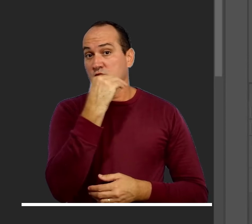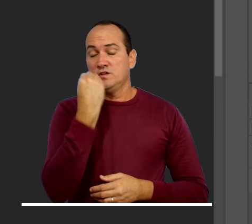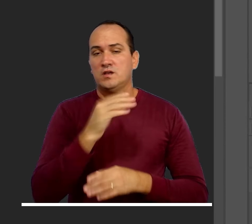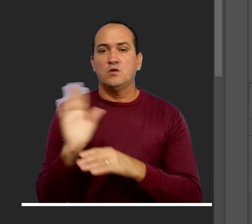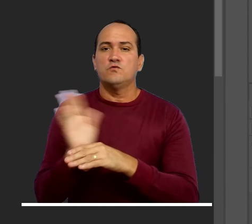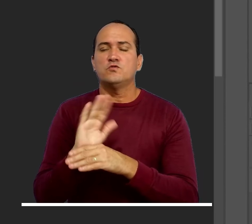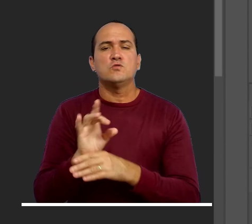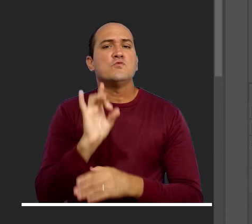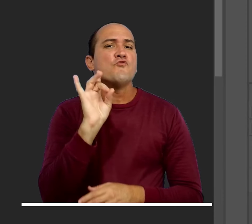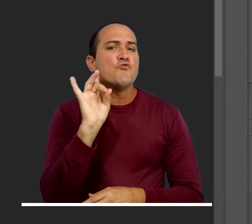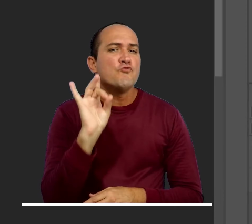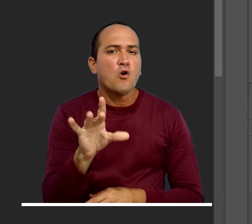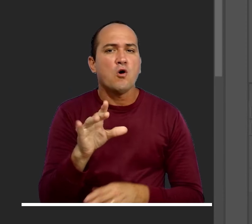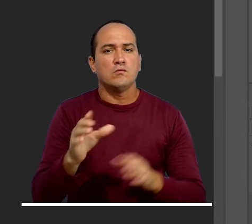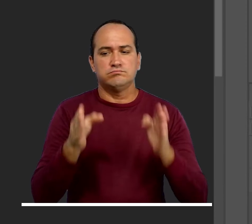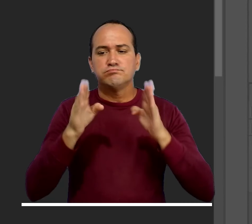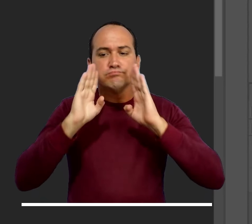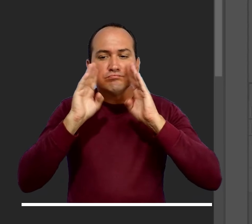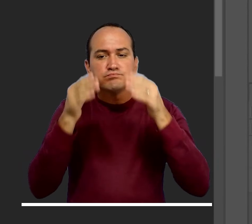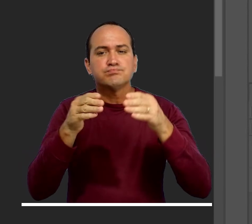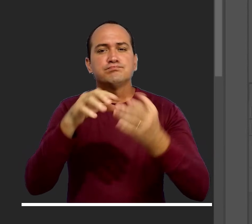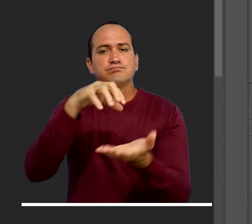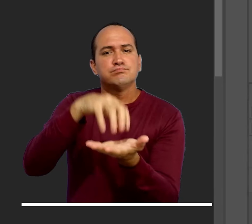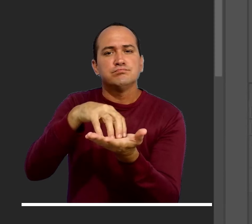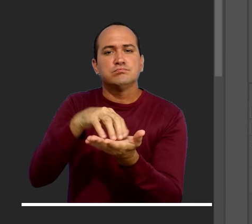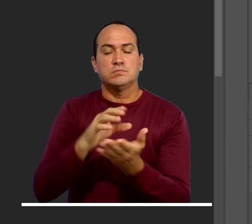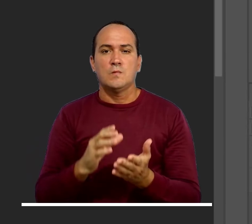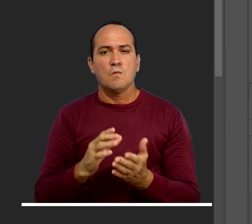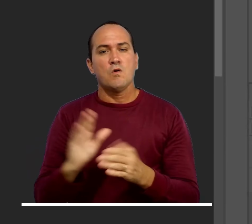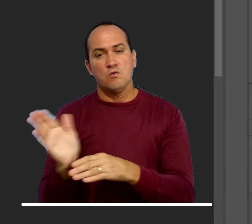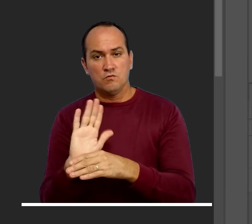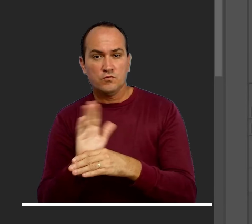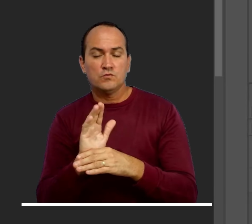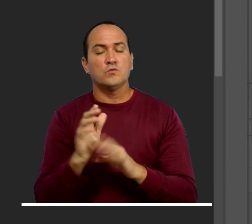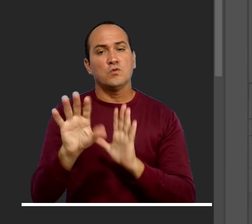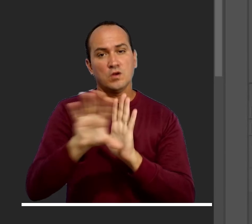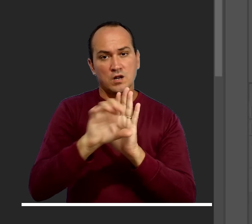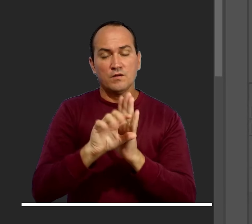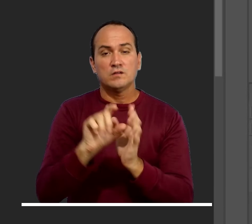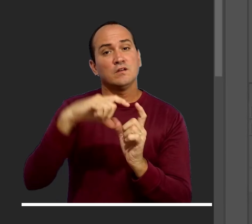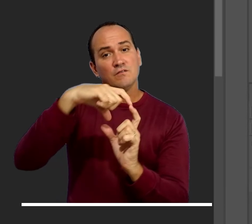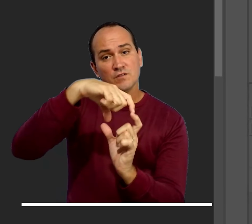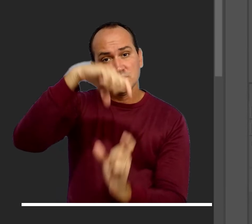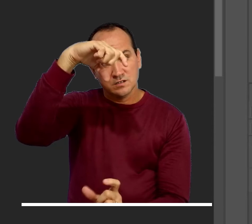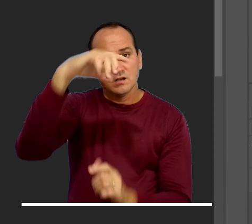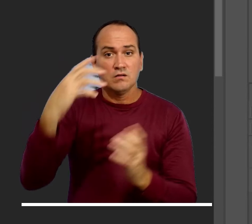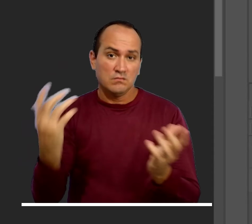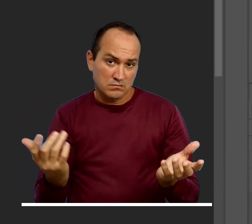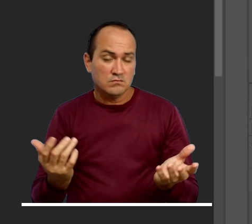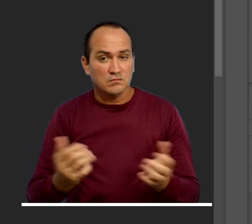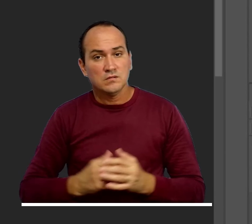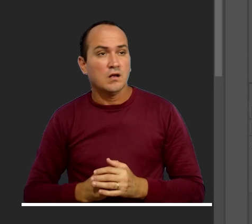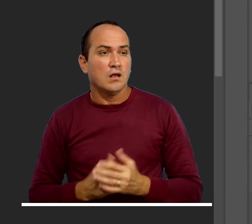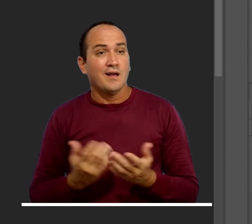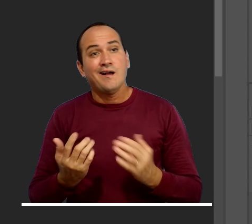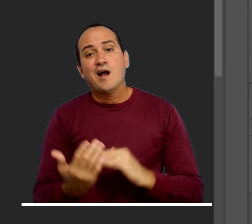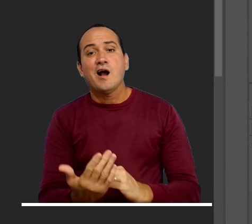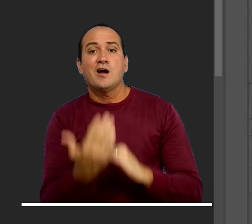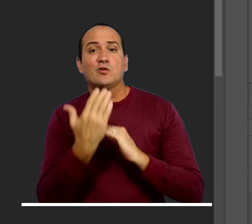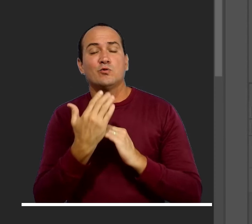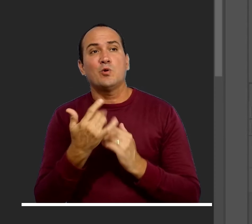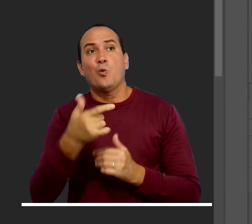vídeo apenas essa parte central. Inclusive esse vídeo é um vídeo que foi gravado na vertical, né? Então isso vai trazer para a